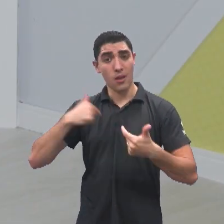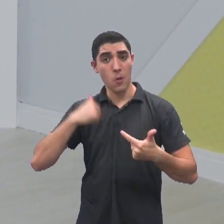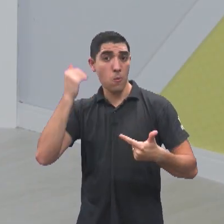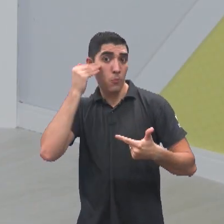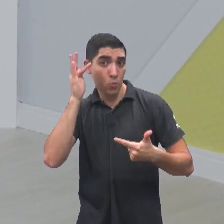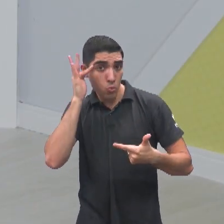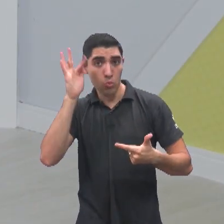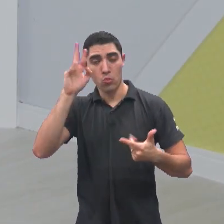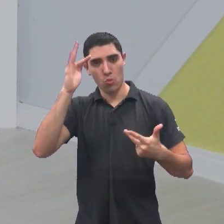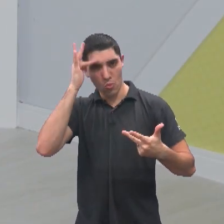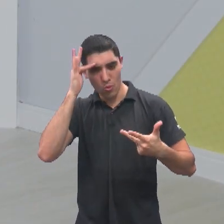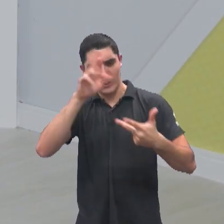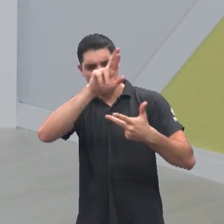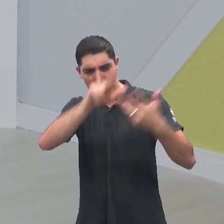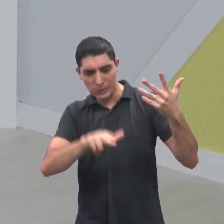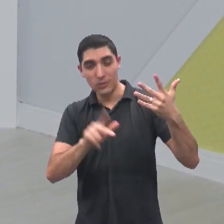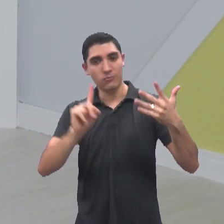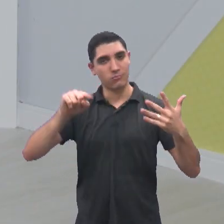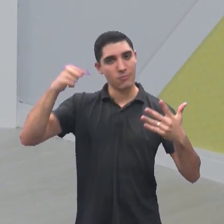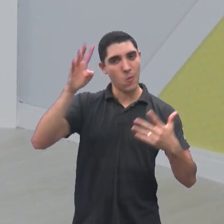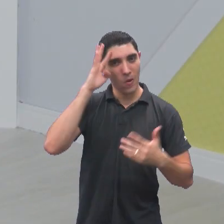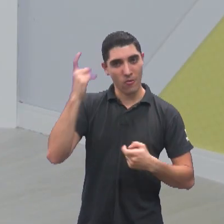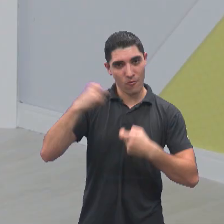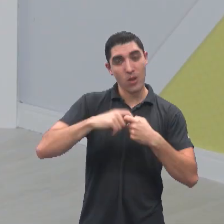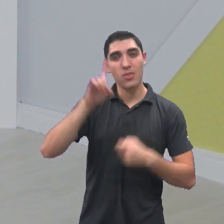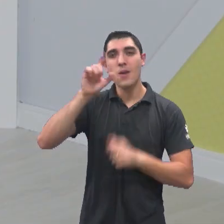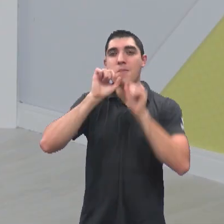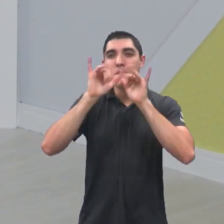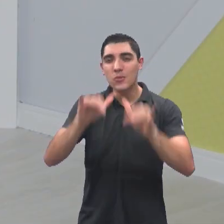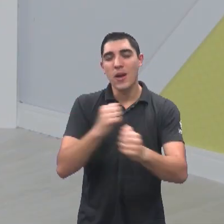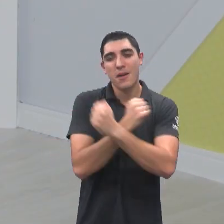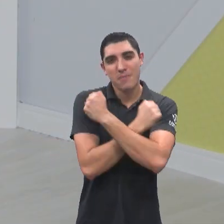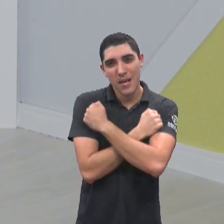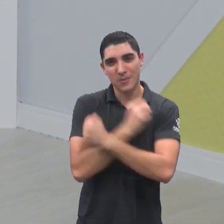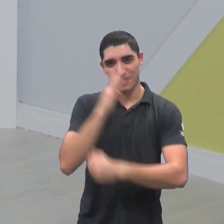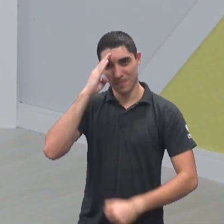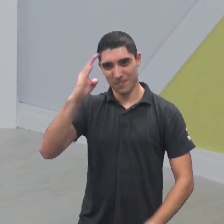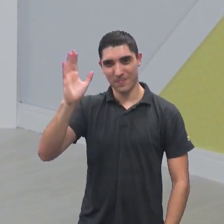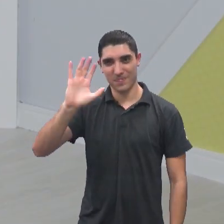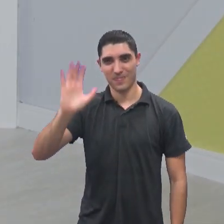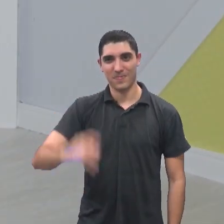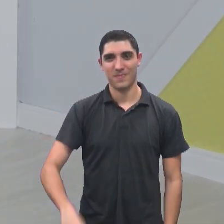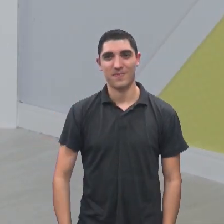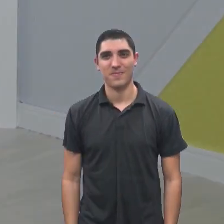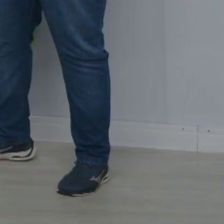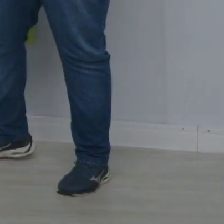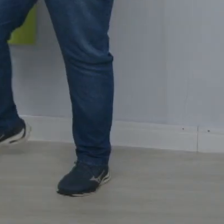A gente se encontra na próxima quarta-feira. Fique com Deus. Grande abraço. Até quarta. Tchau, tchau.